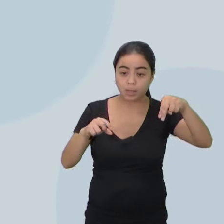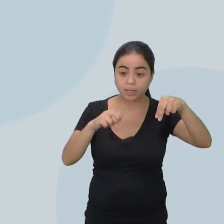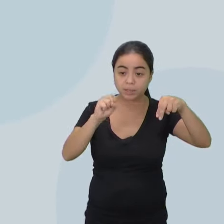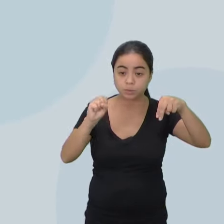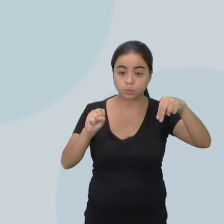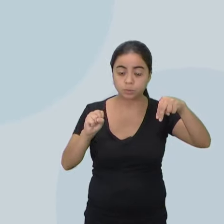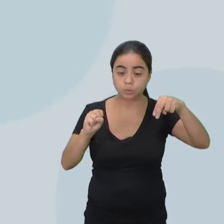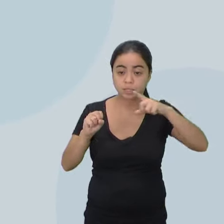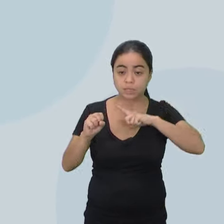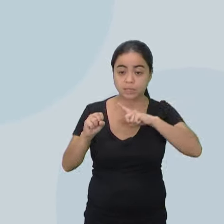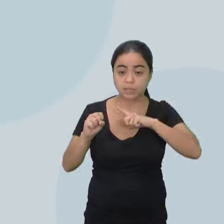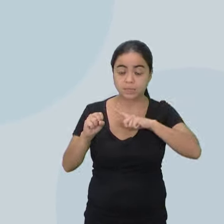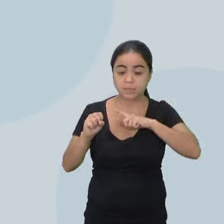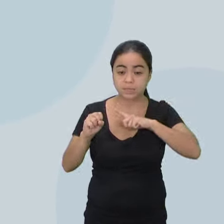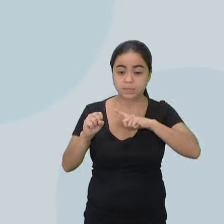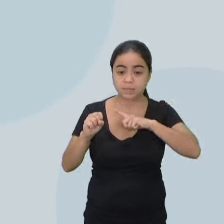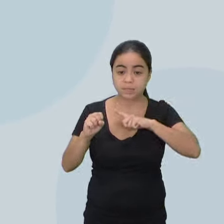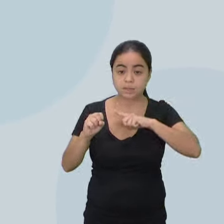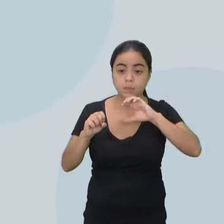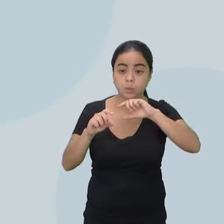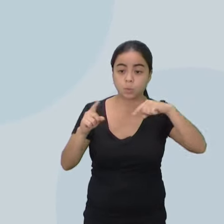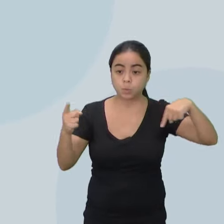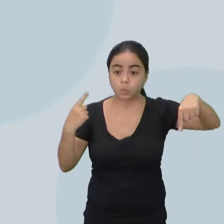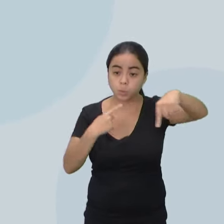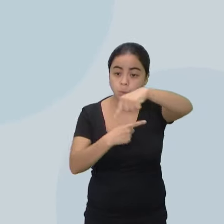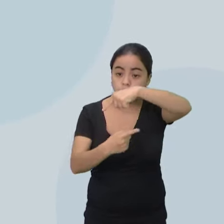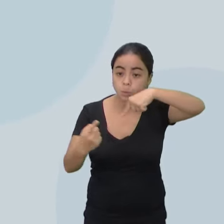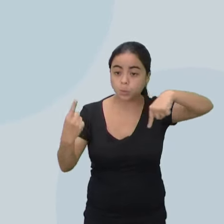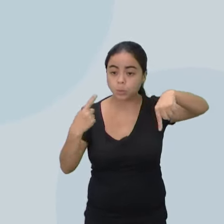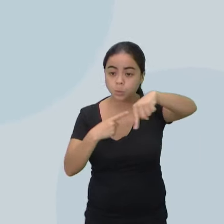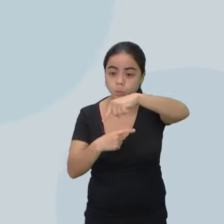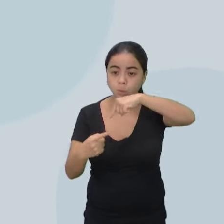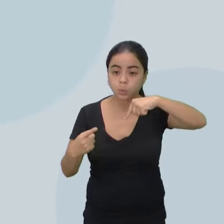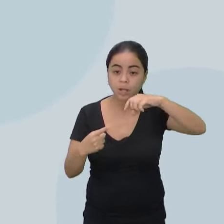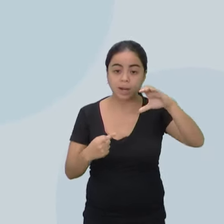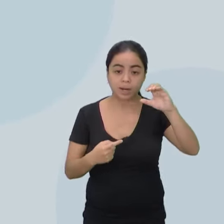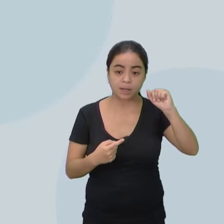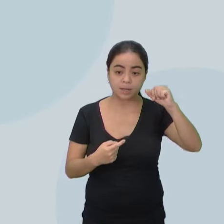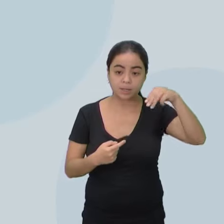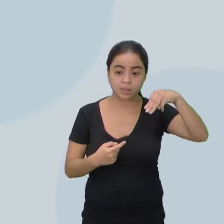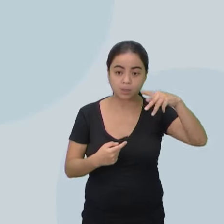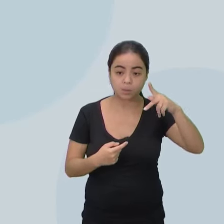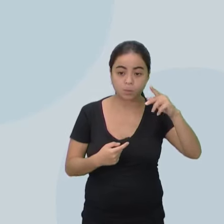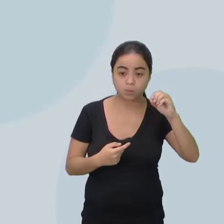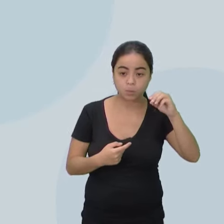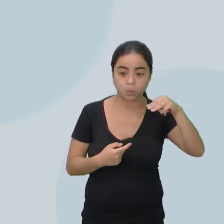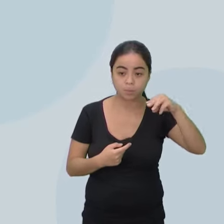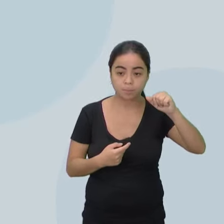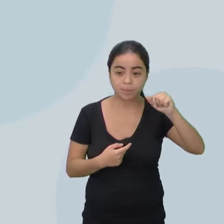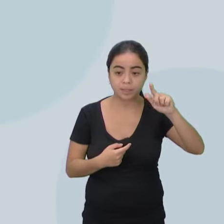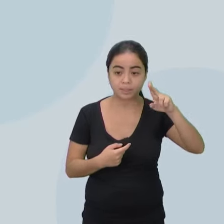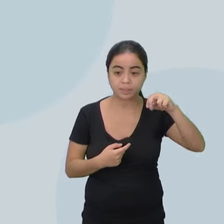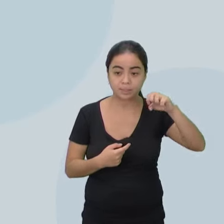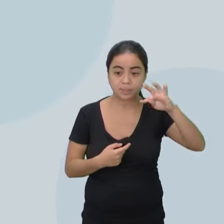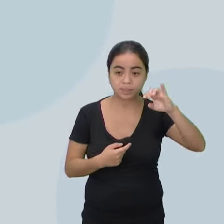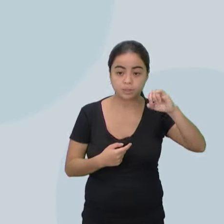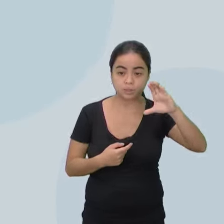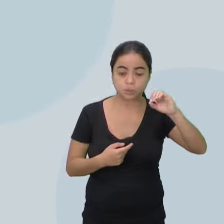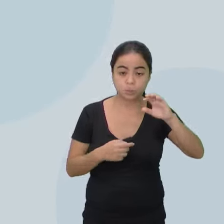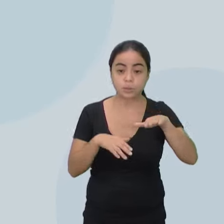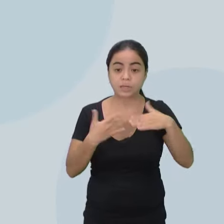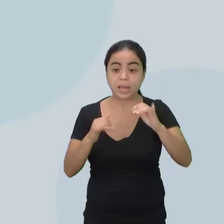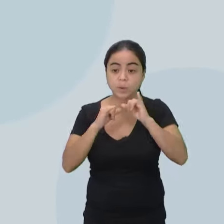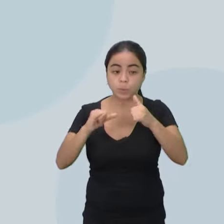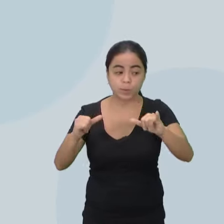ímã, a gente tem um campo magnético. Então, o campo magnético é uma região em torno do ímã, por exemplo, e o campo